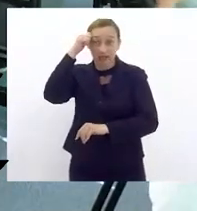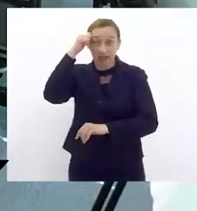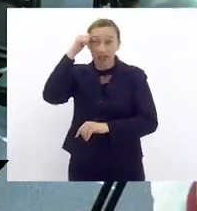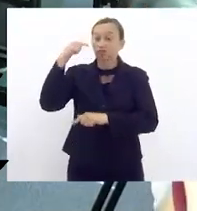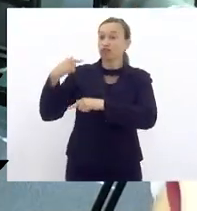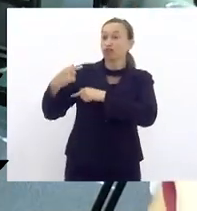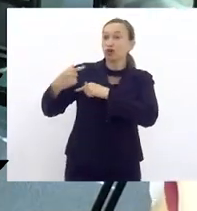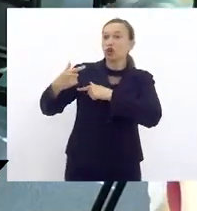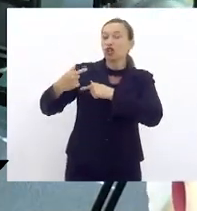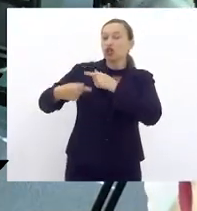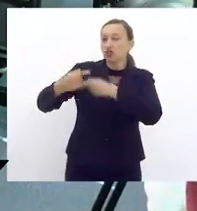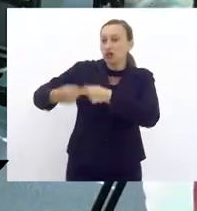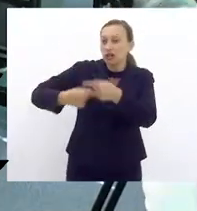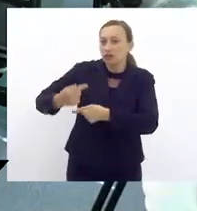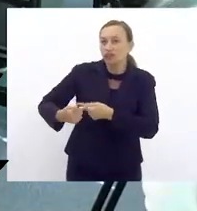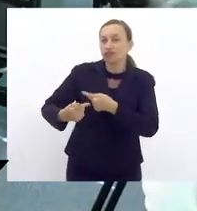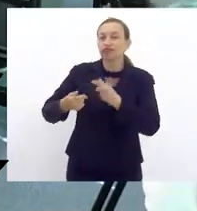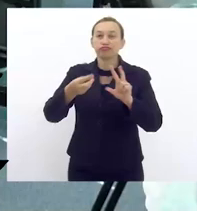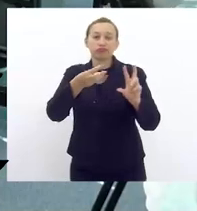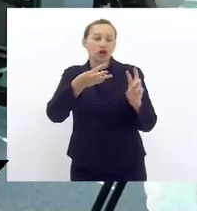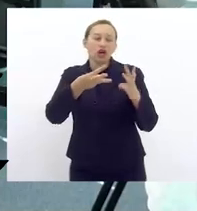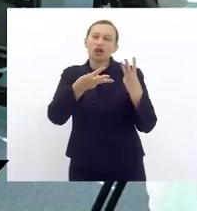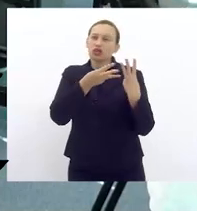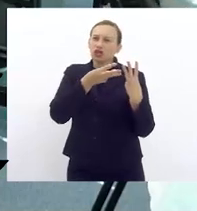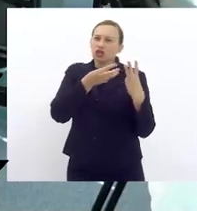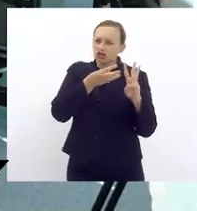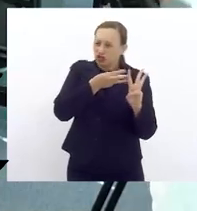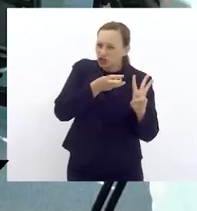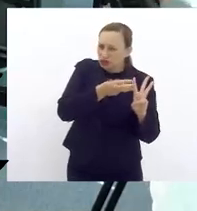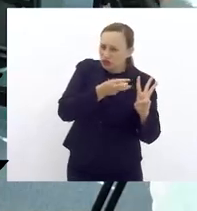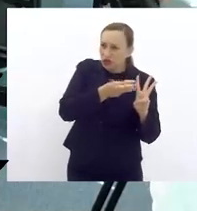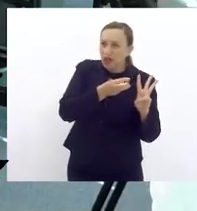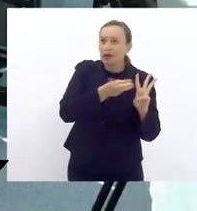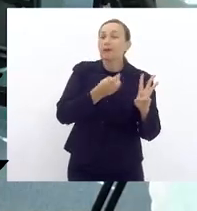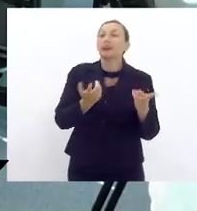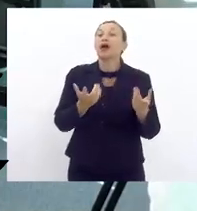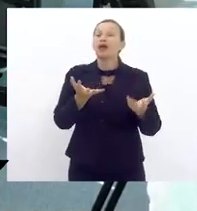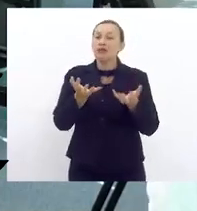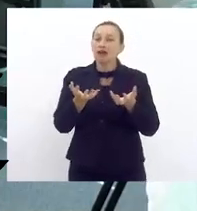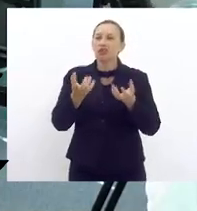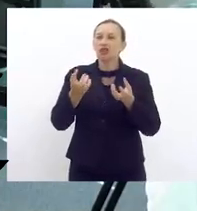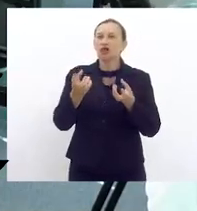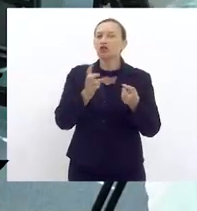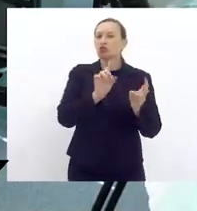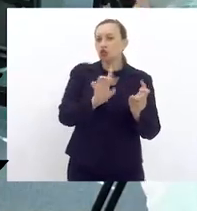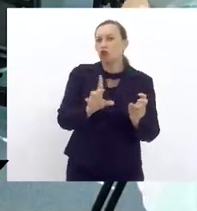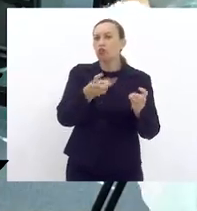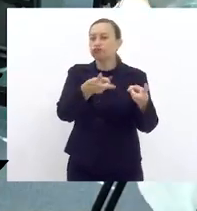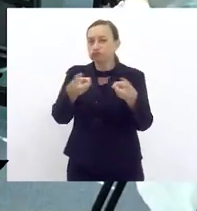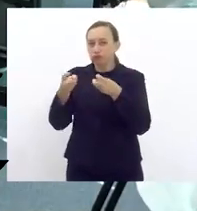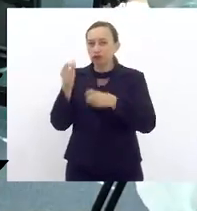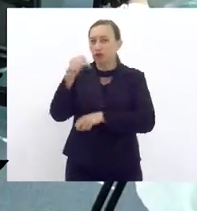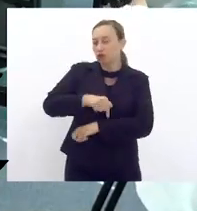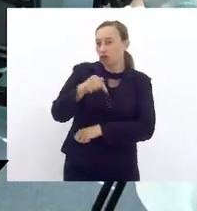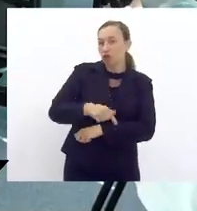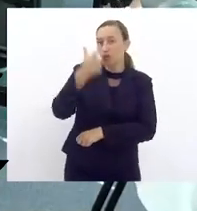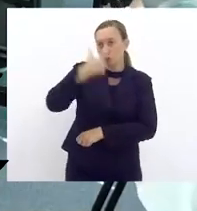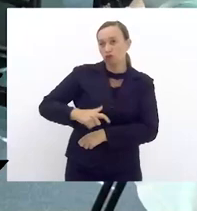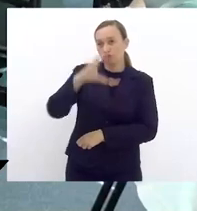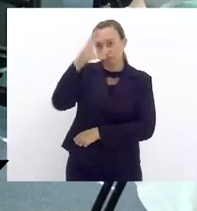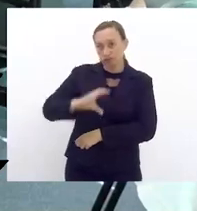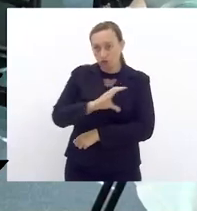de ter a sua religião e ser respeitado Então eu queria deixar só uma observação aqui por favor eu sou católica